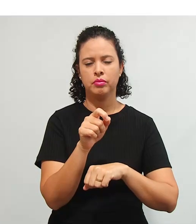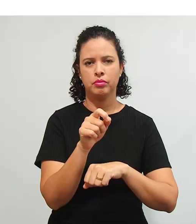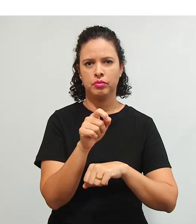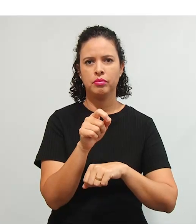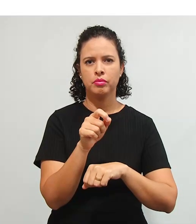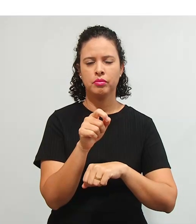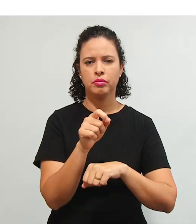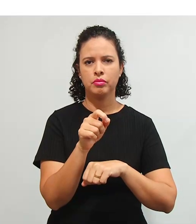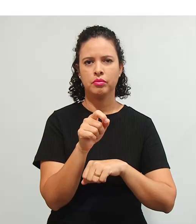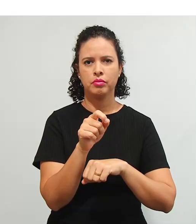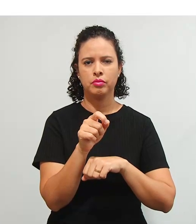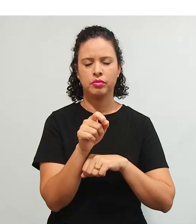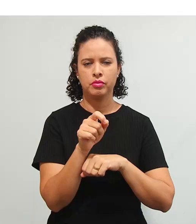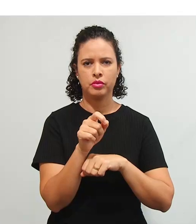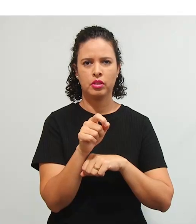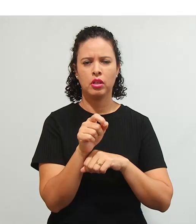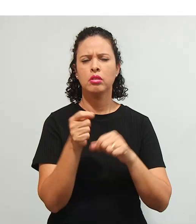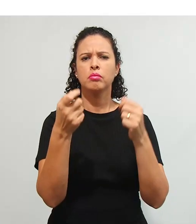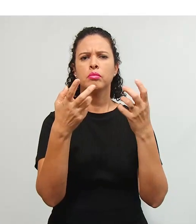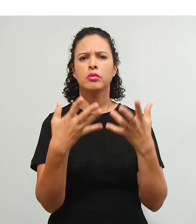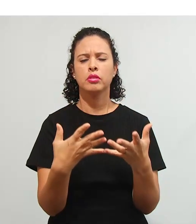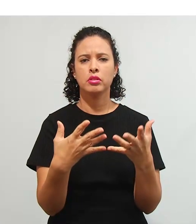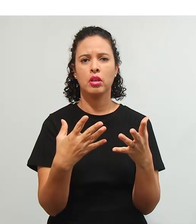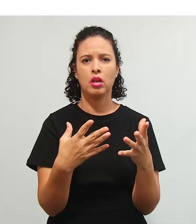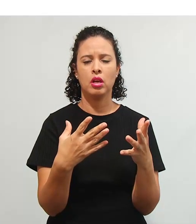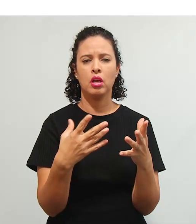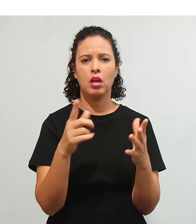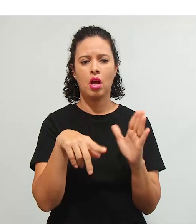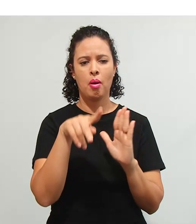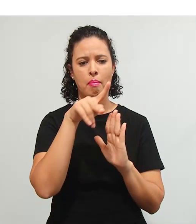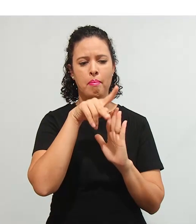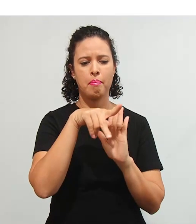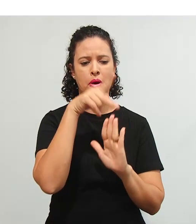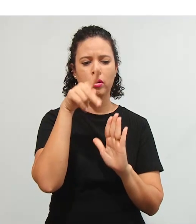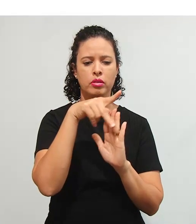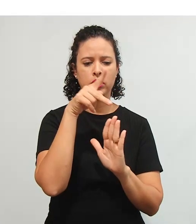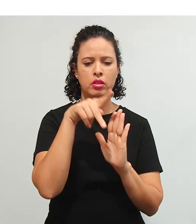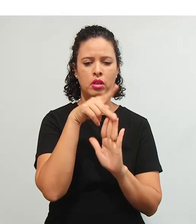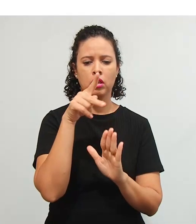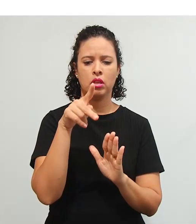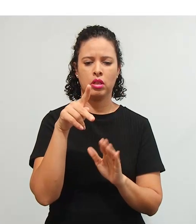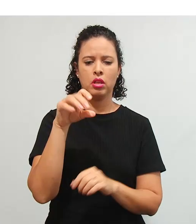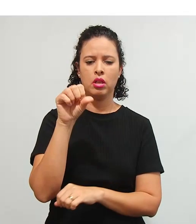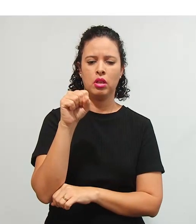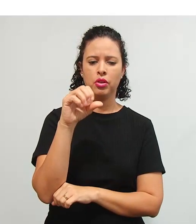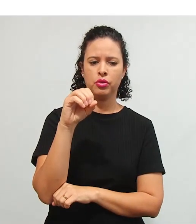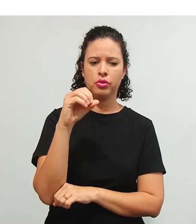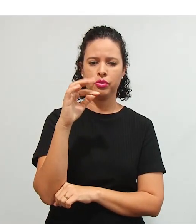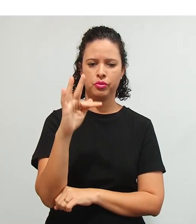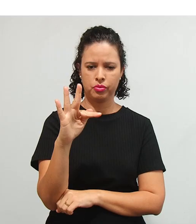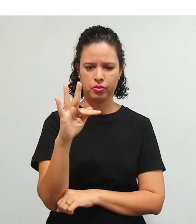no âmbito da União, ela foi definida por portaria da SOF. Já